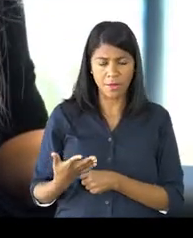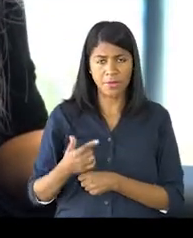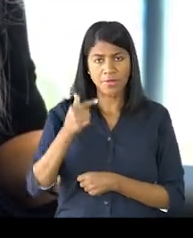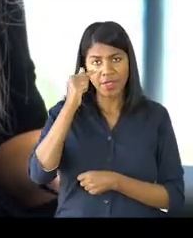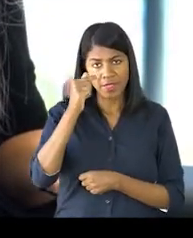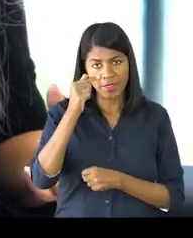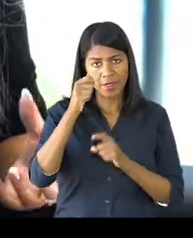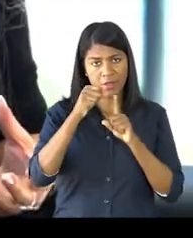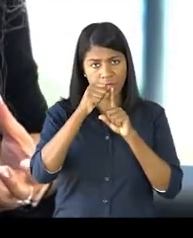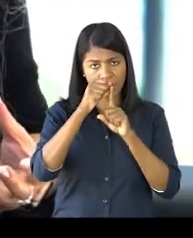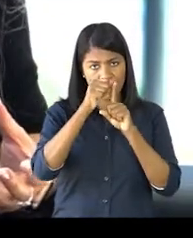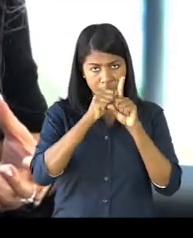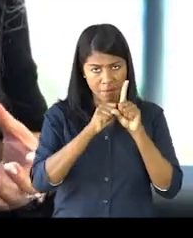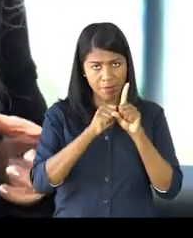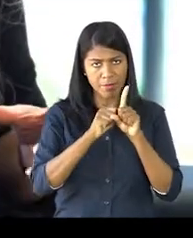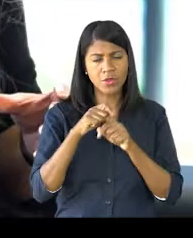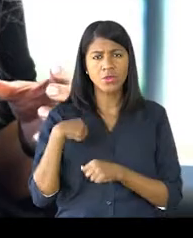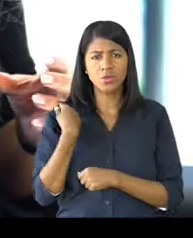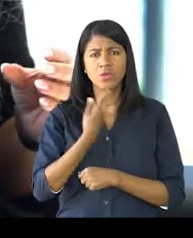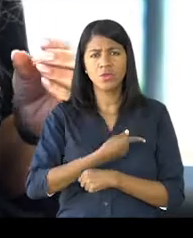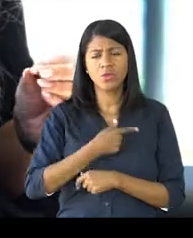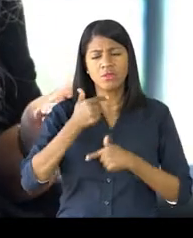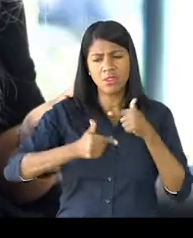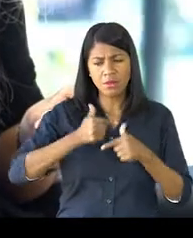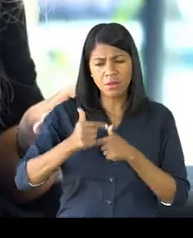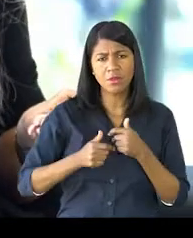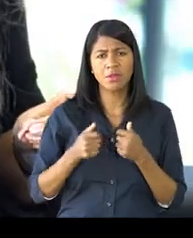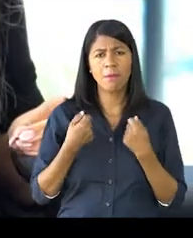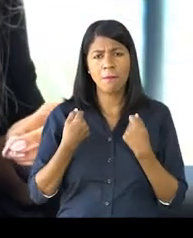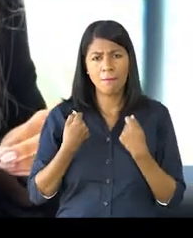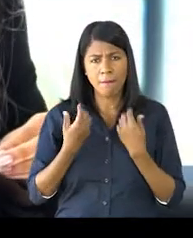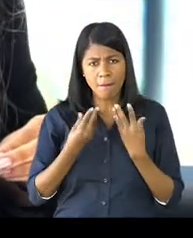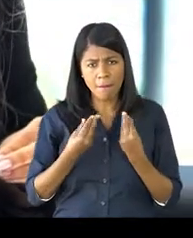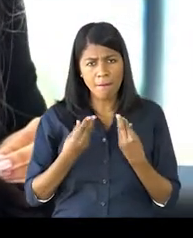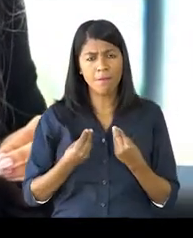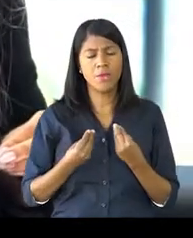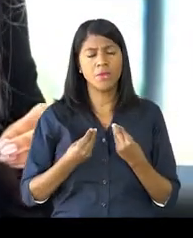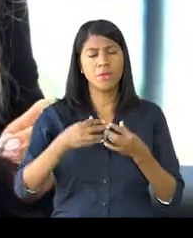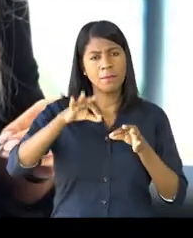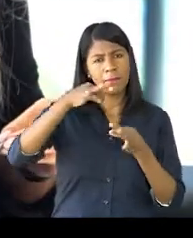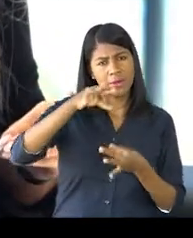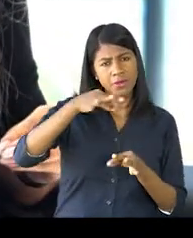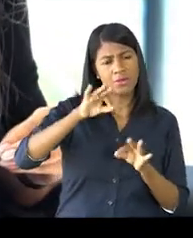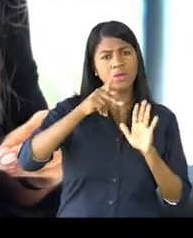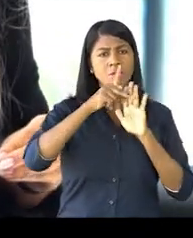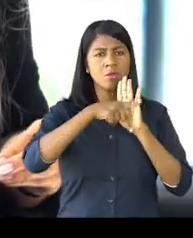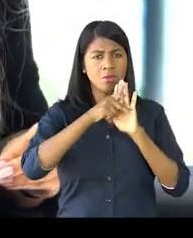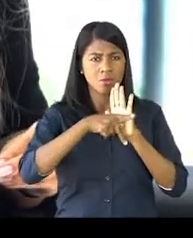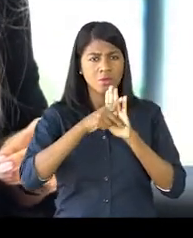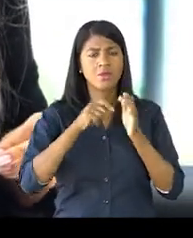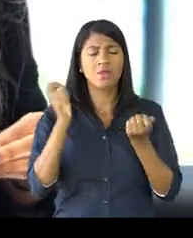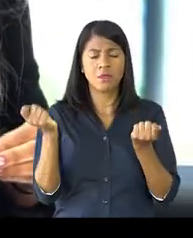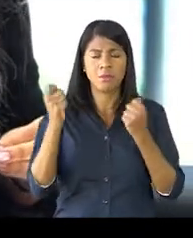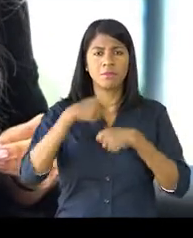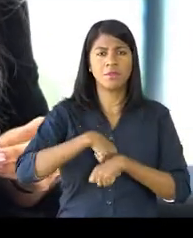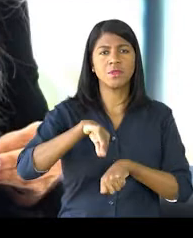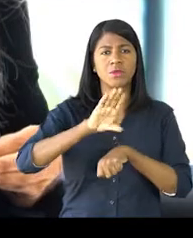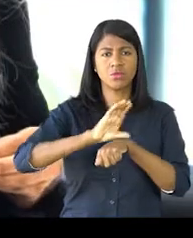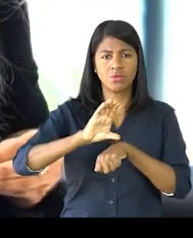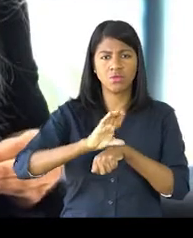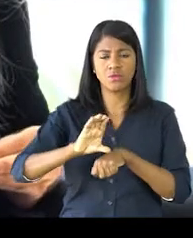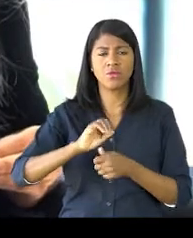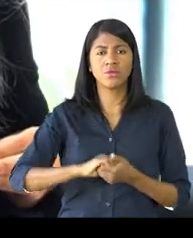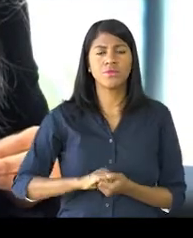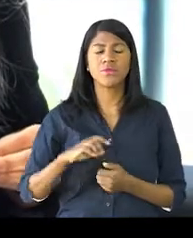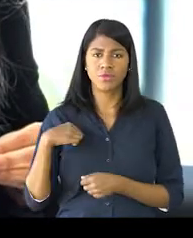Então, nesses 7 primeiros meses, nós investimos muito em planejamento, em projetos e em